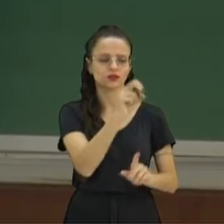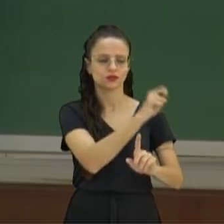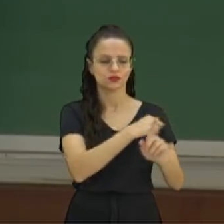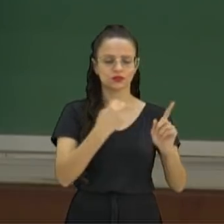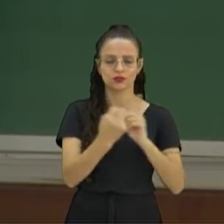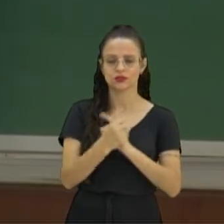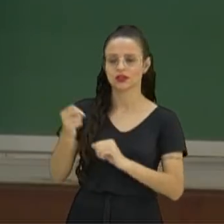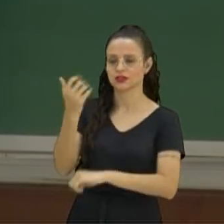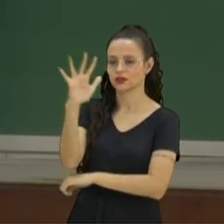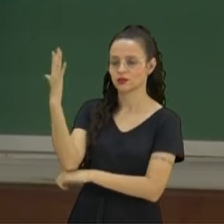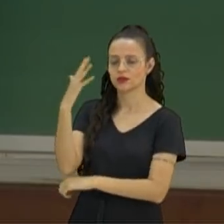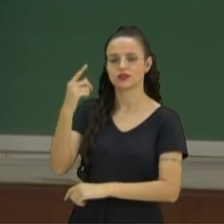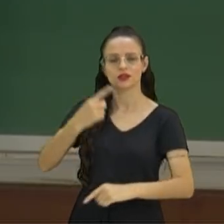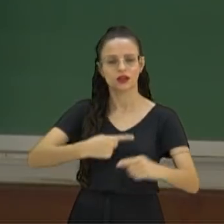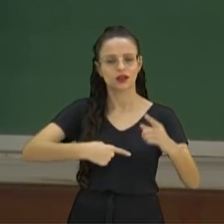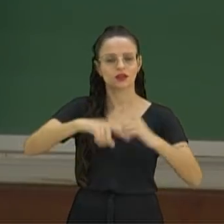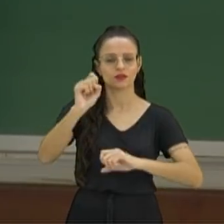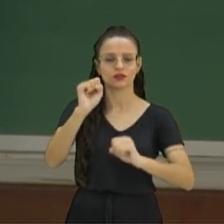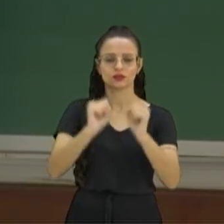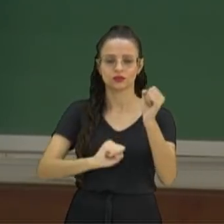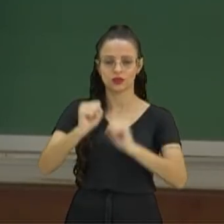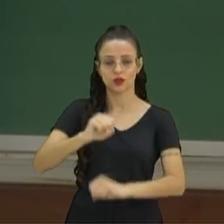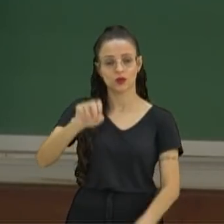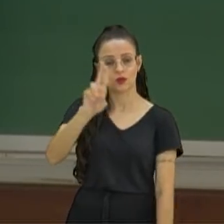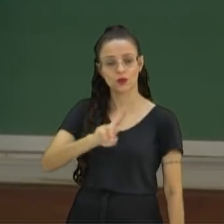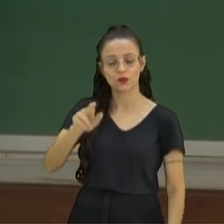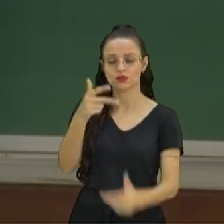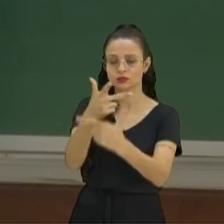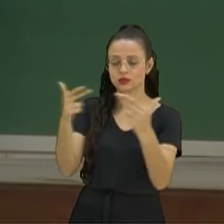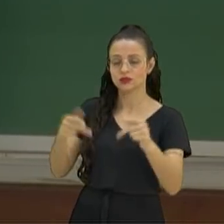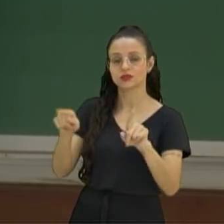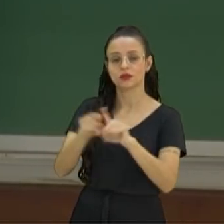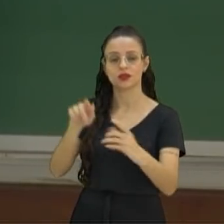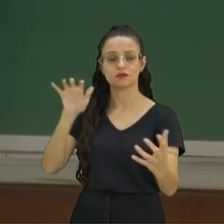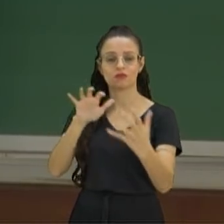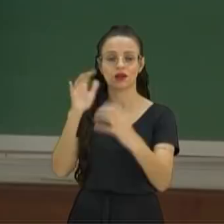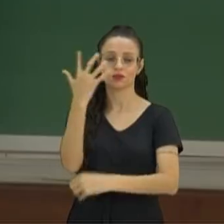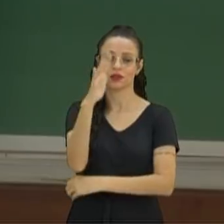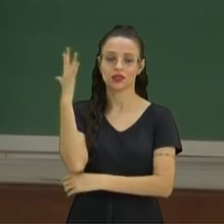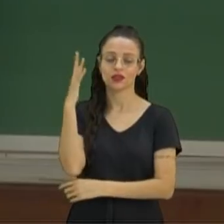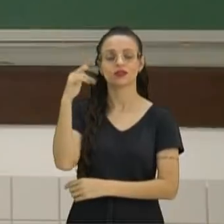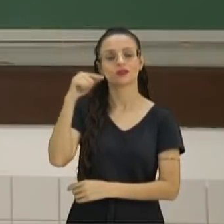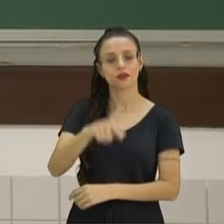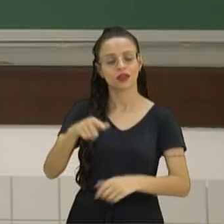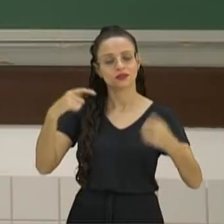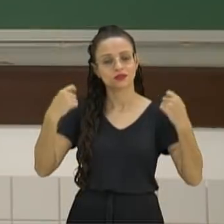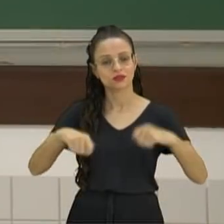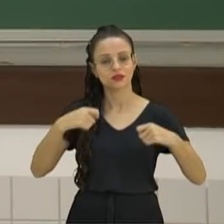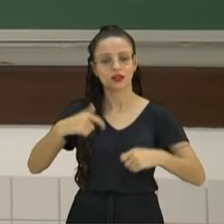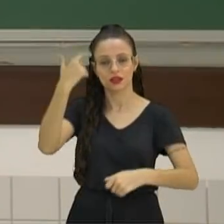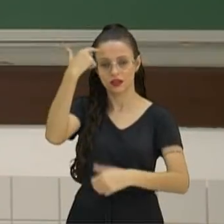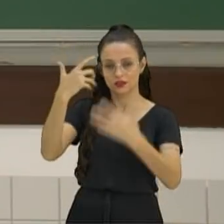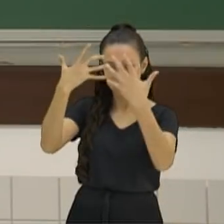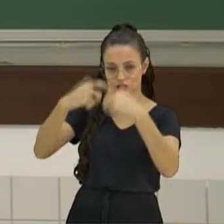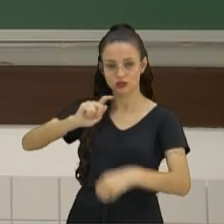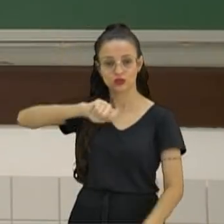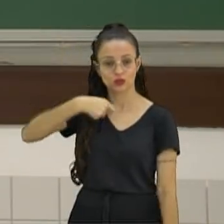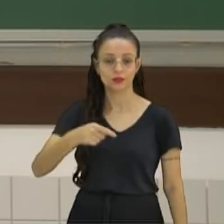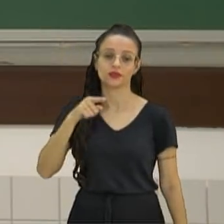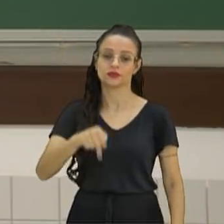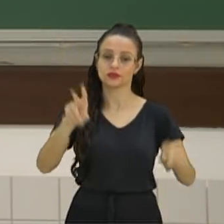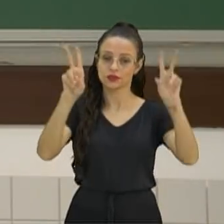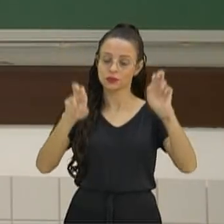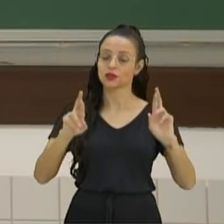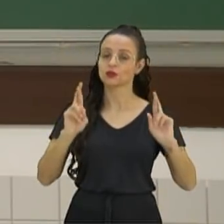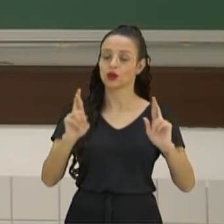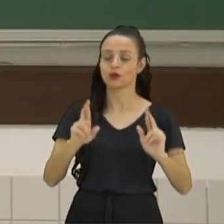revoluções industriais, o uso dos recursos, os impactos ambientais e essa necessidade de refletir a respeito do tema.